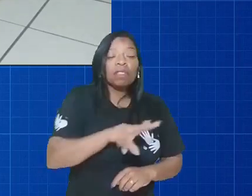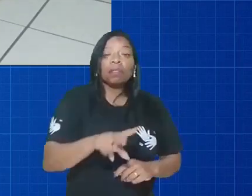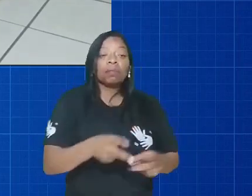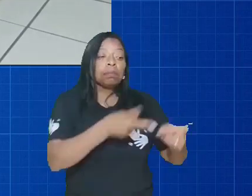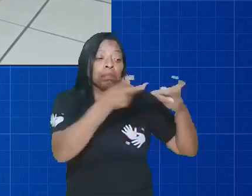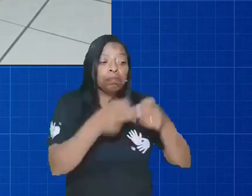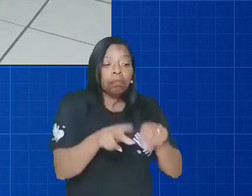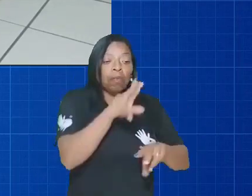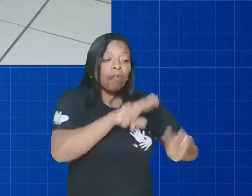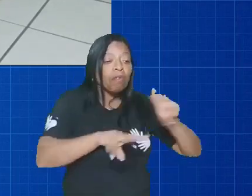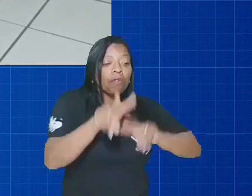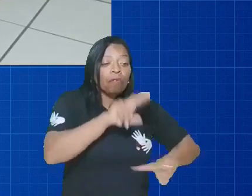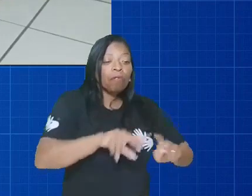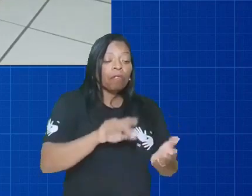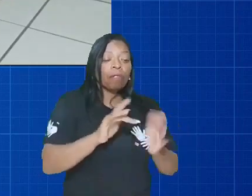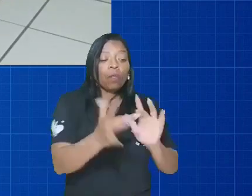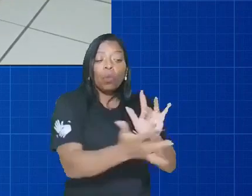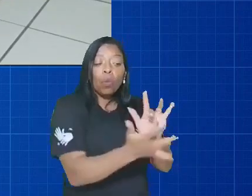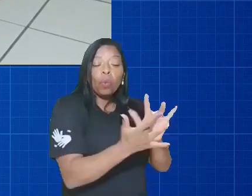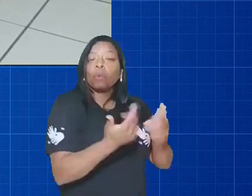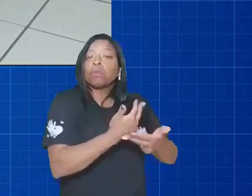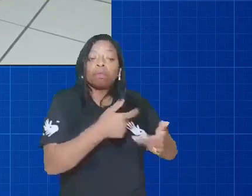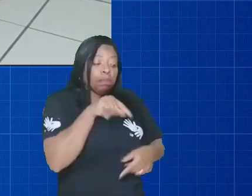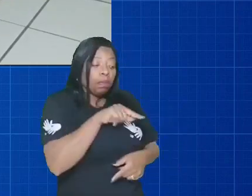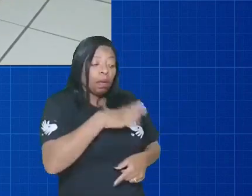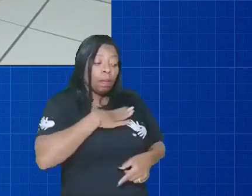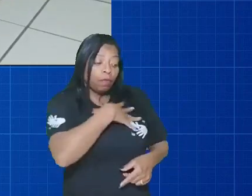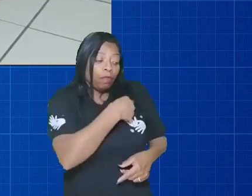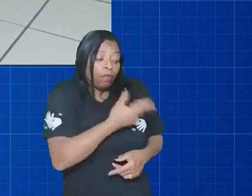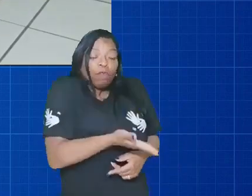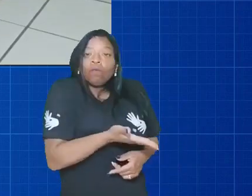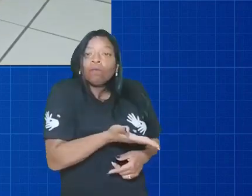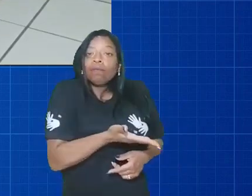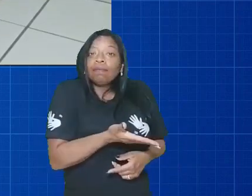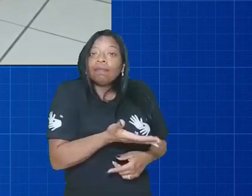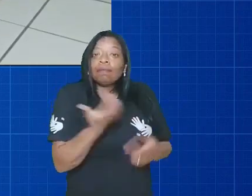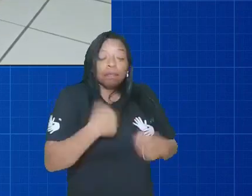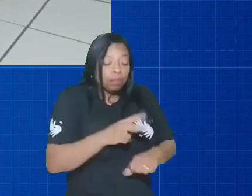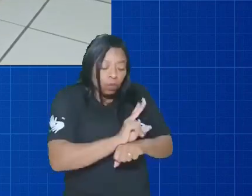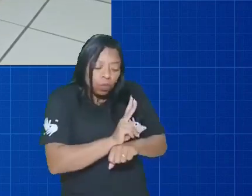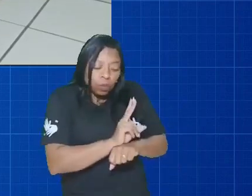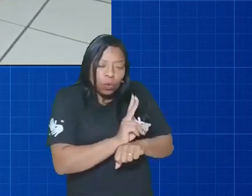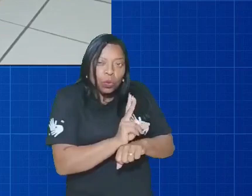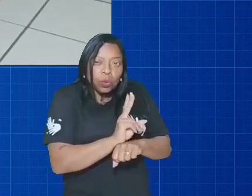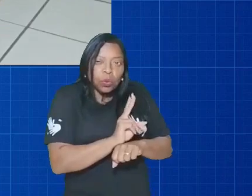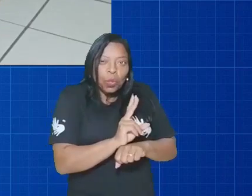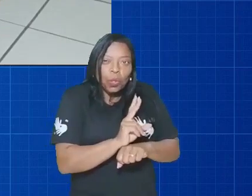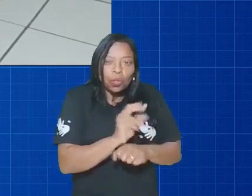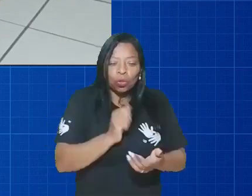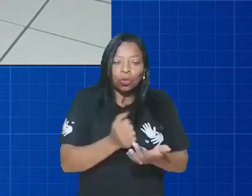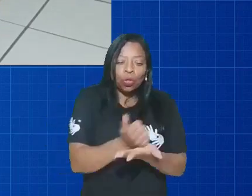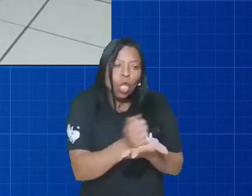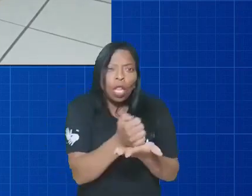está acessando, com que tipo de gente que está conversando, que tipo de conteúdo que está vendo, que teor que é esse jogo, o